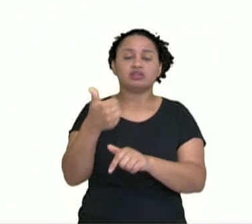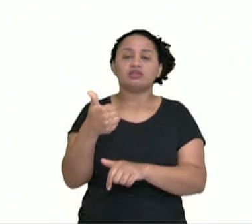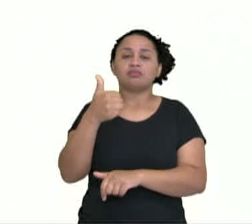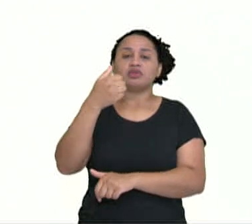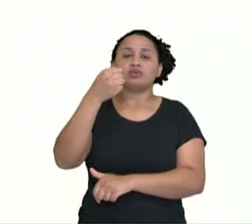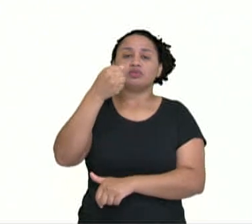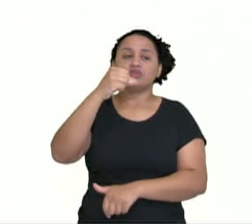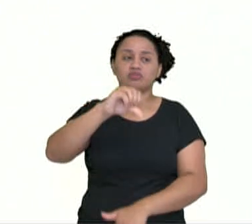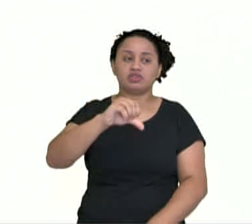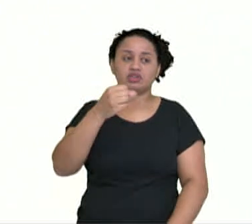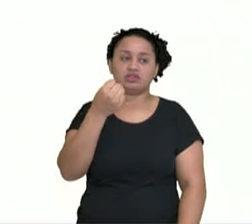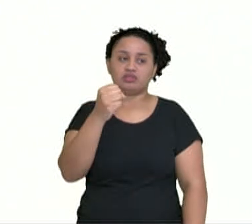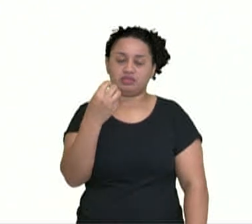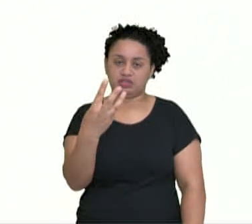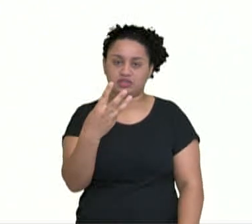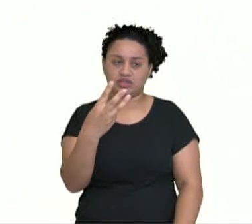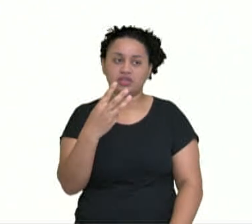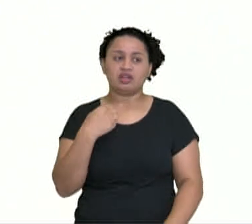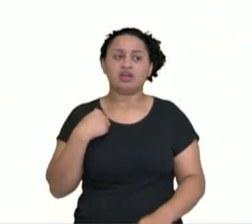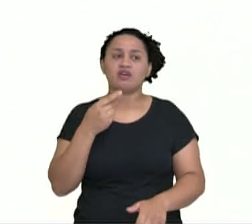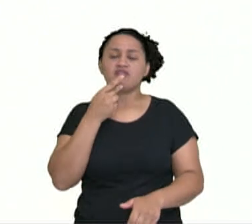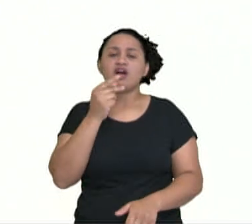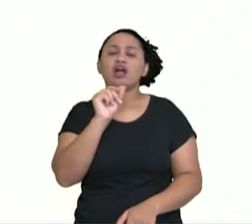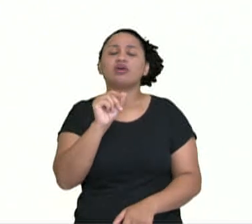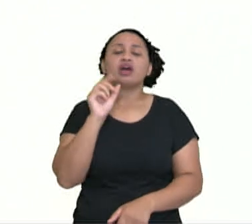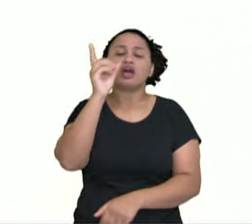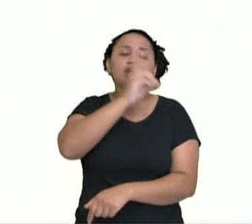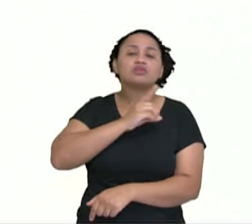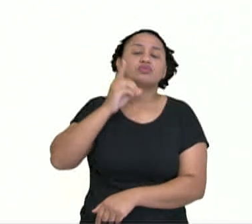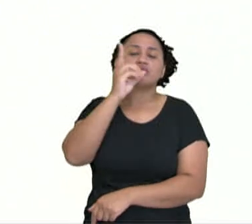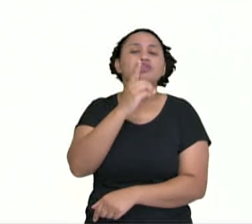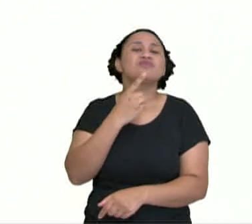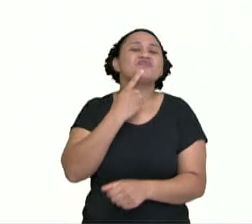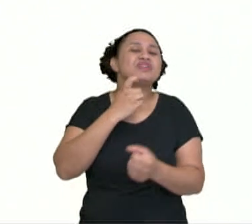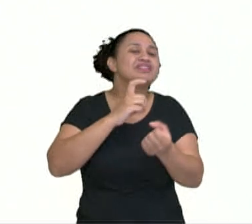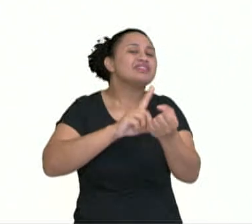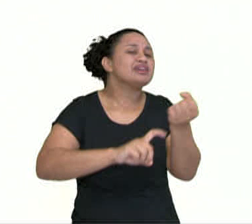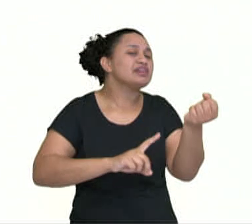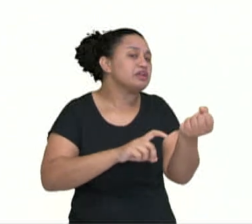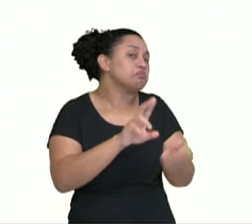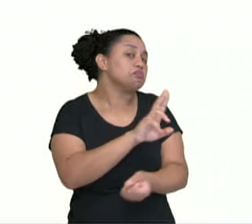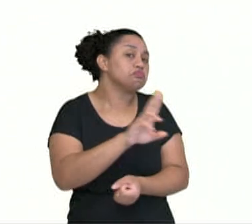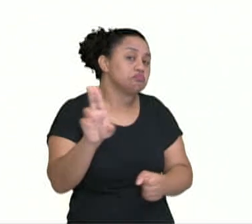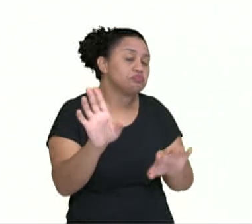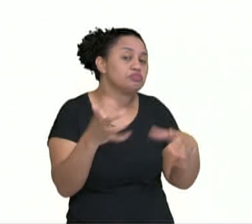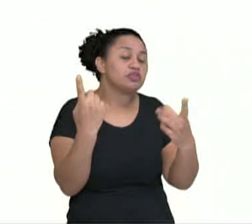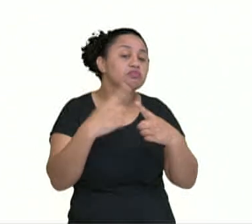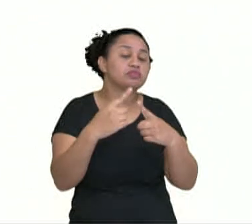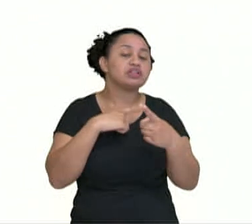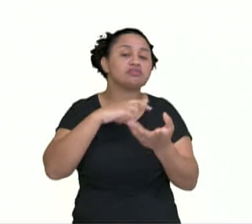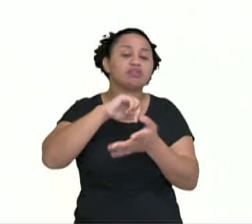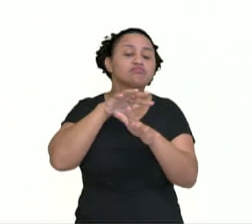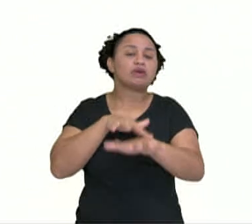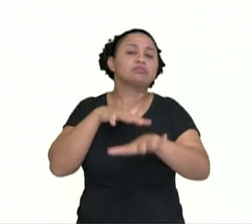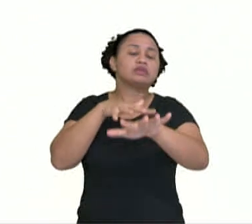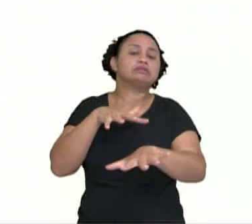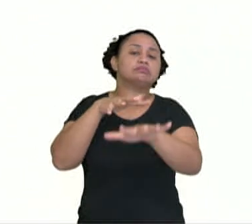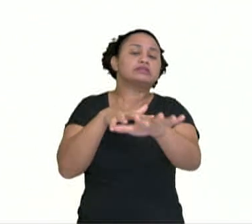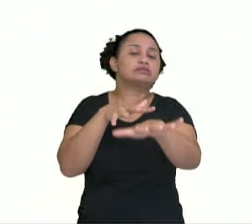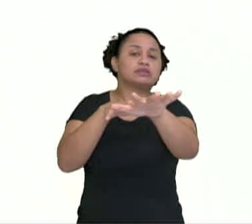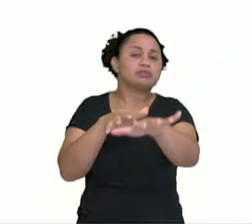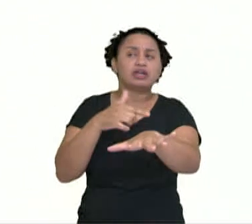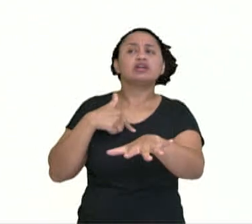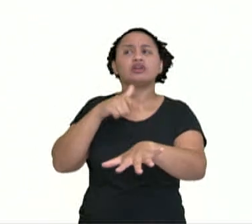Domingo Sangrento. Nesse Domingo Sangrento, um monte de manifestantes, eles foram reivindicar o direito de não serem